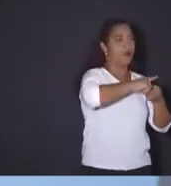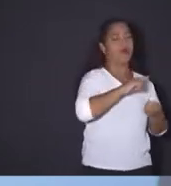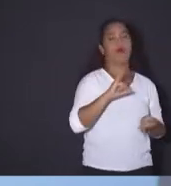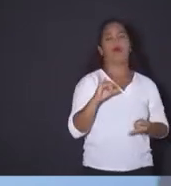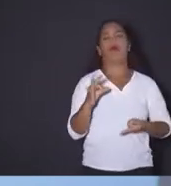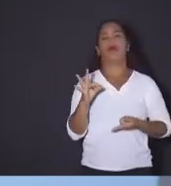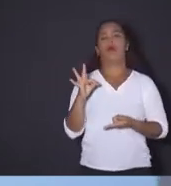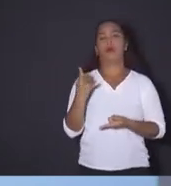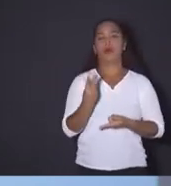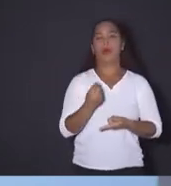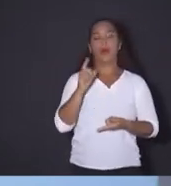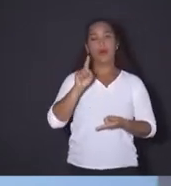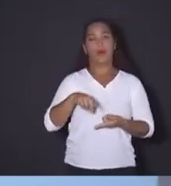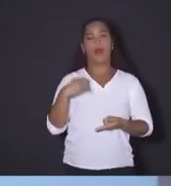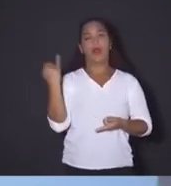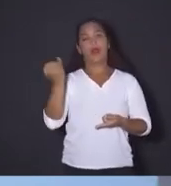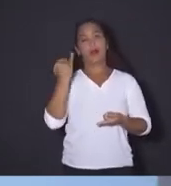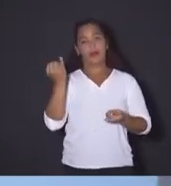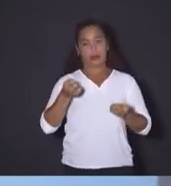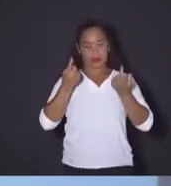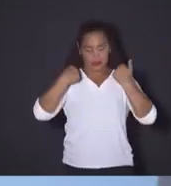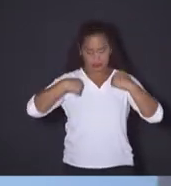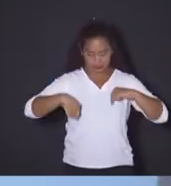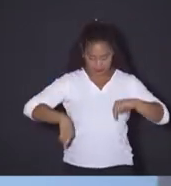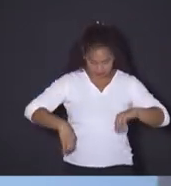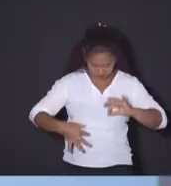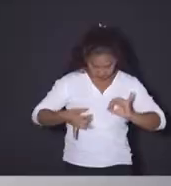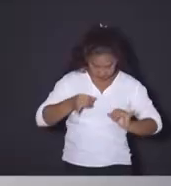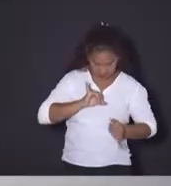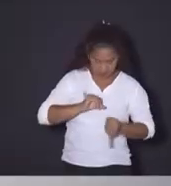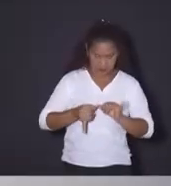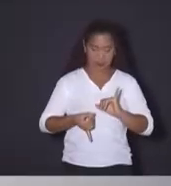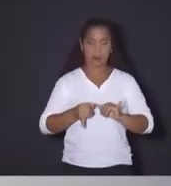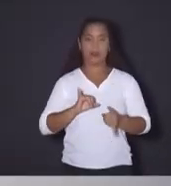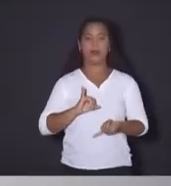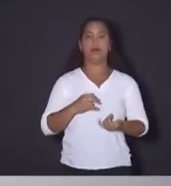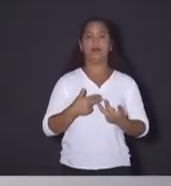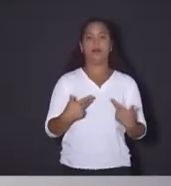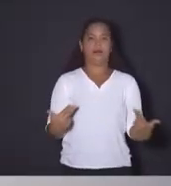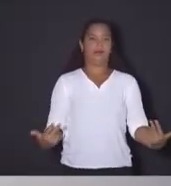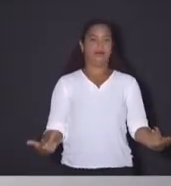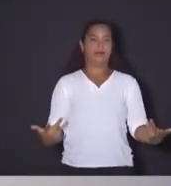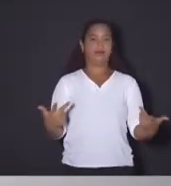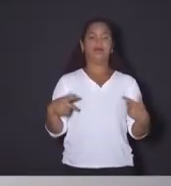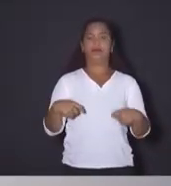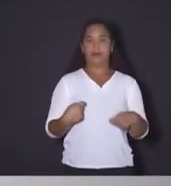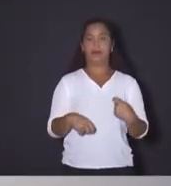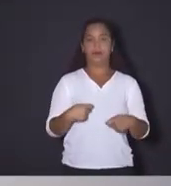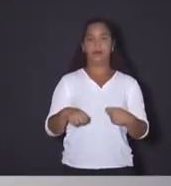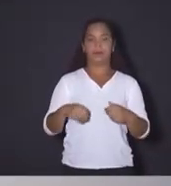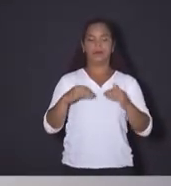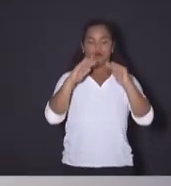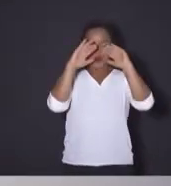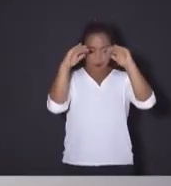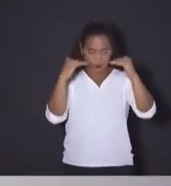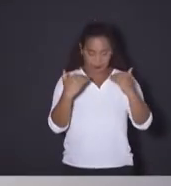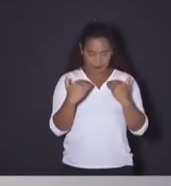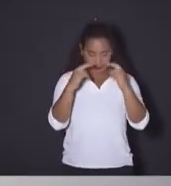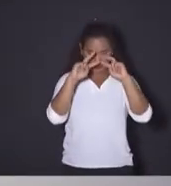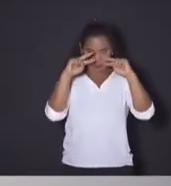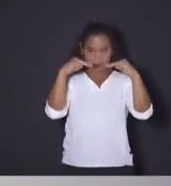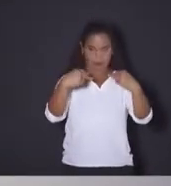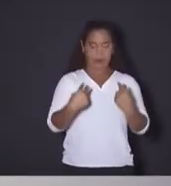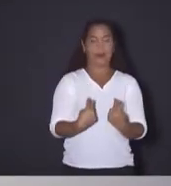desconsidera que existem vários outros elementos que precisam ser levados em consideração e essa esse processo de